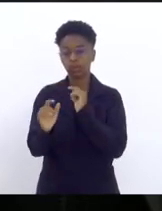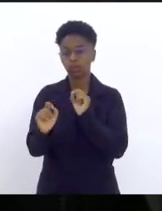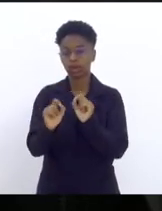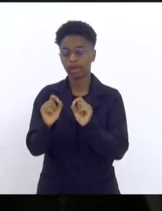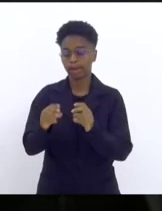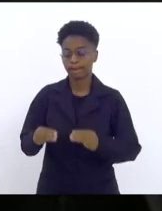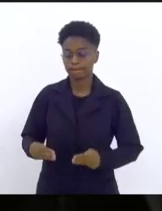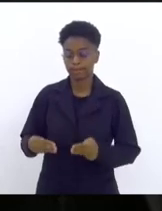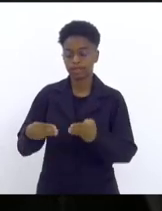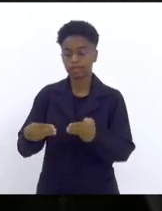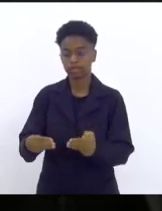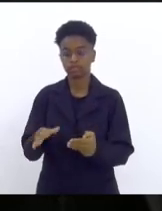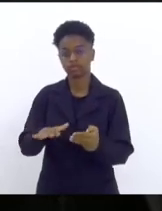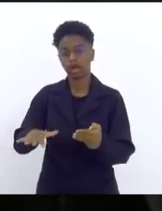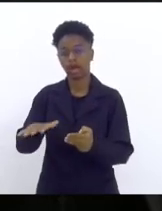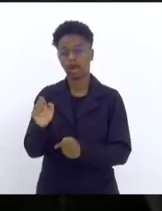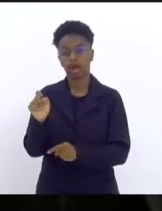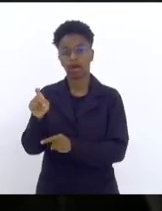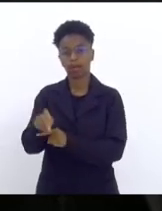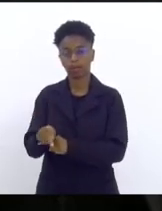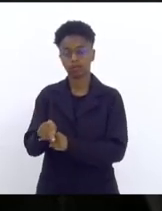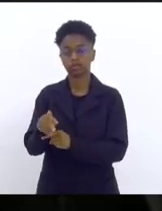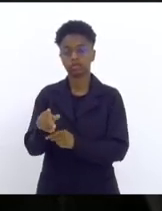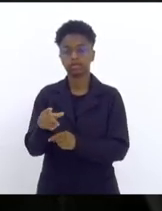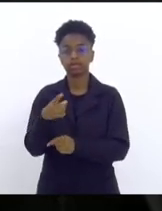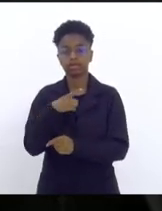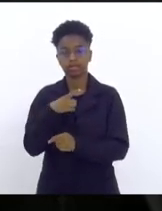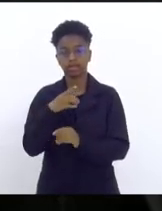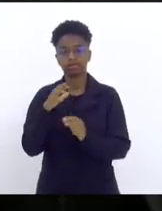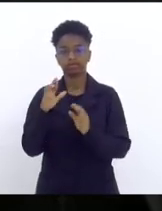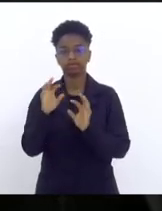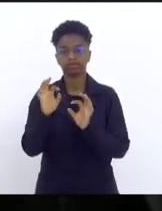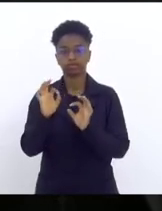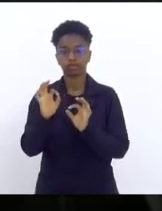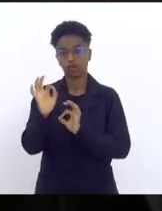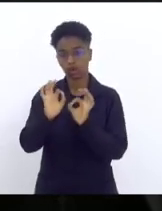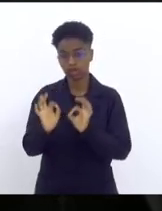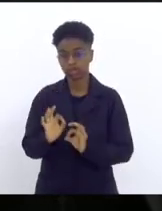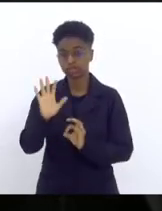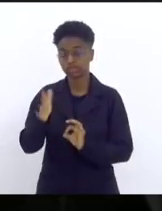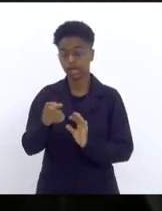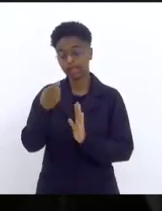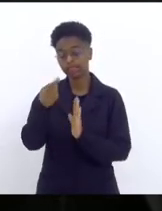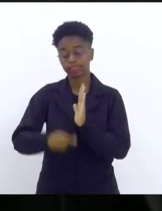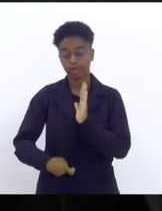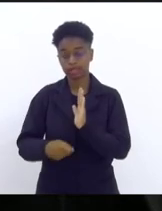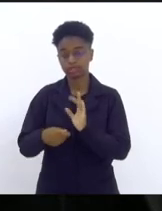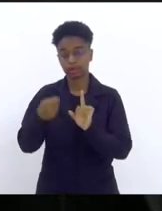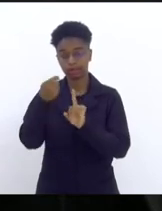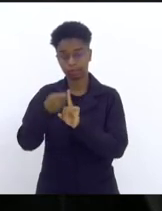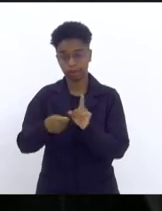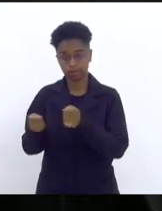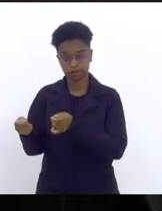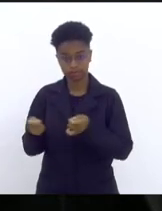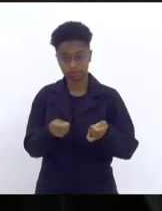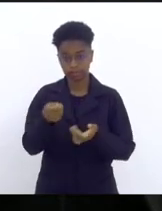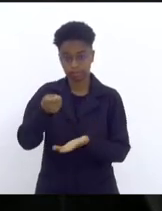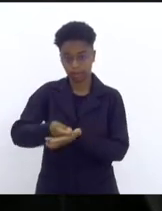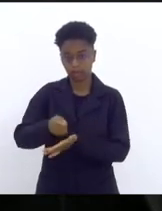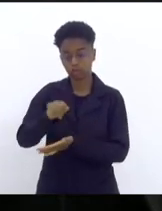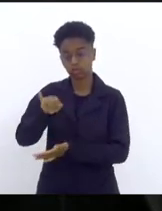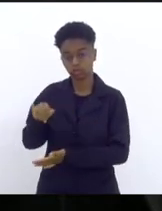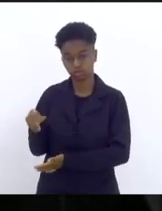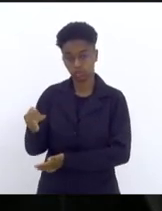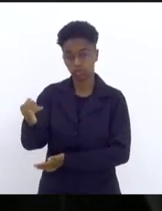ministro da Previdência que te estipulado a taxa mensal de juros para o